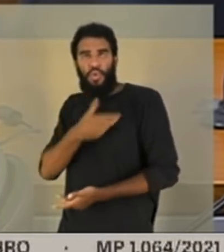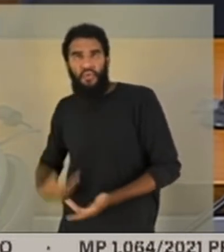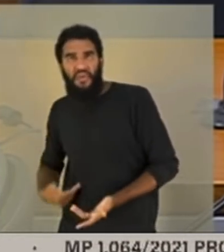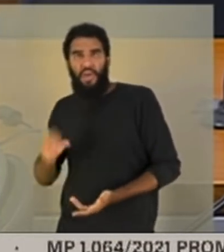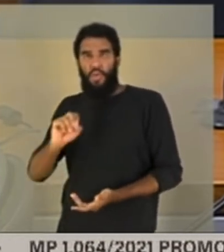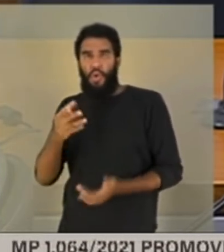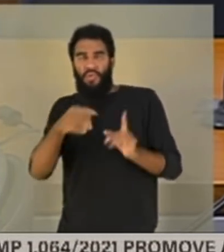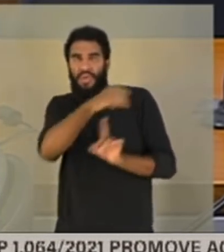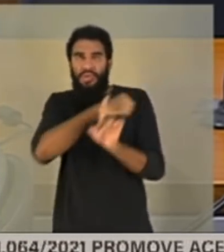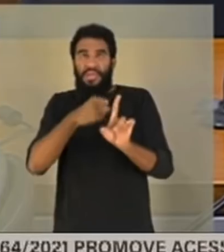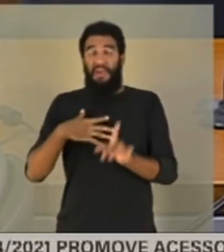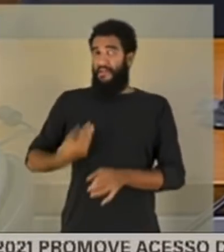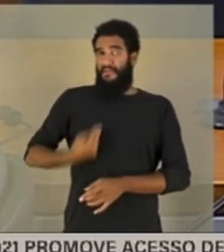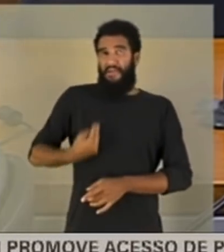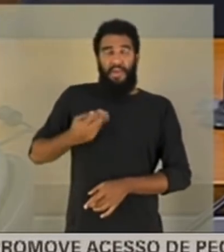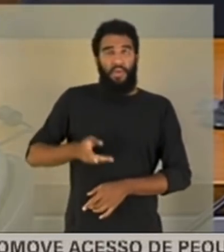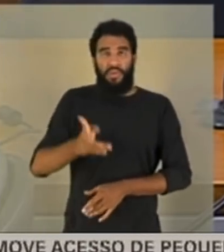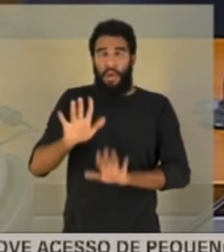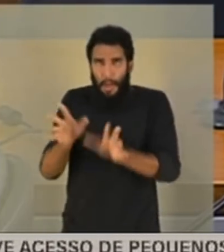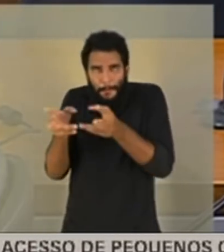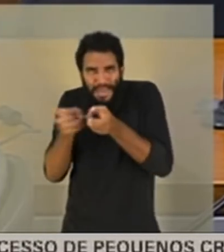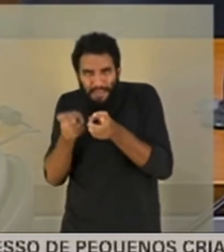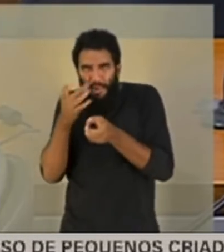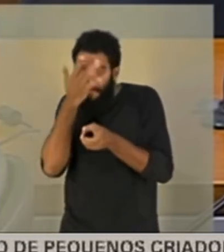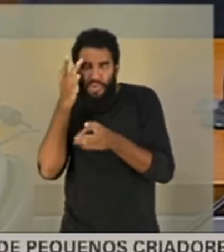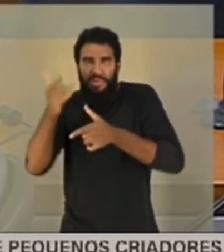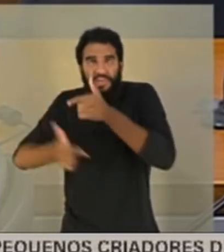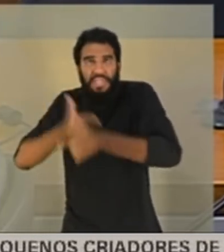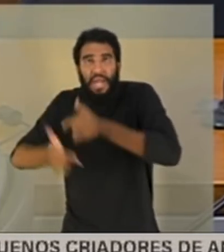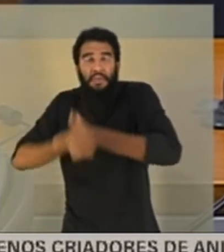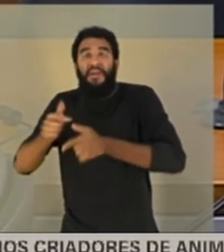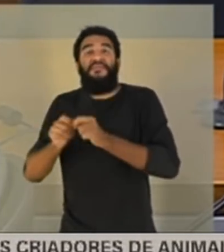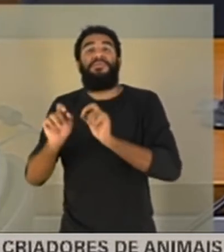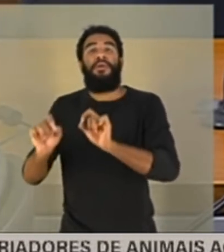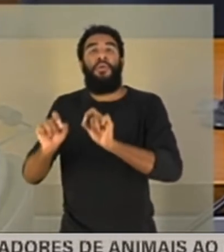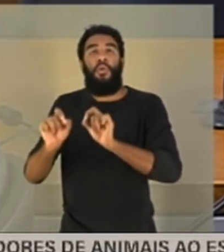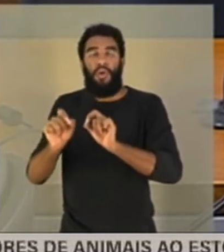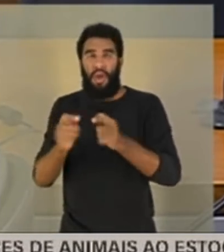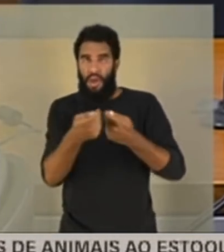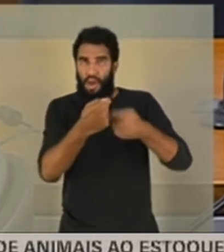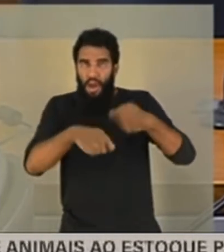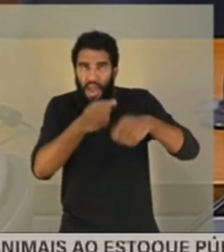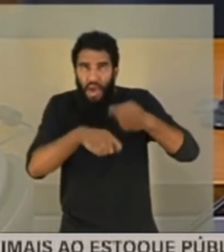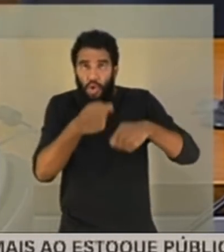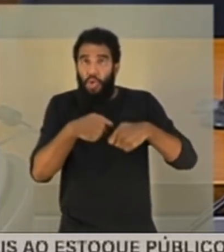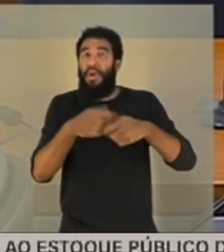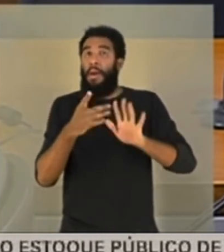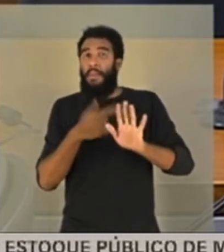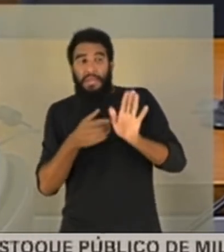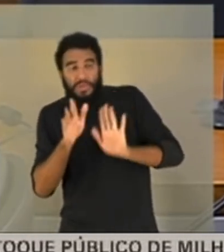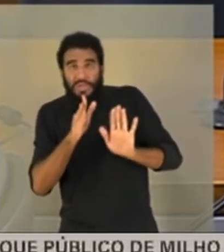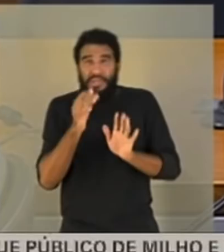sobreviver. Vimos a classe trabalhadora impedir a nossa economia de entrar em colapso